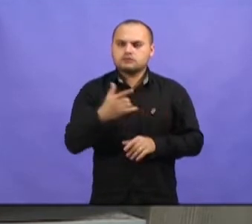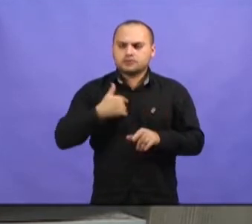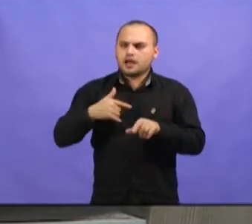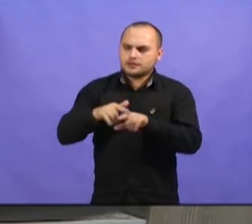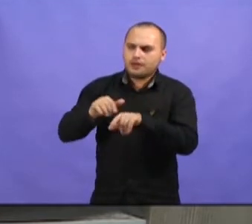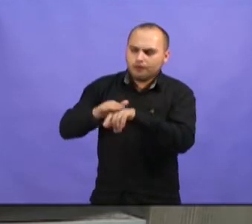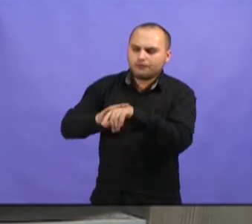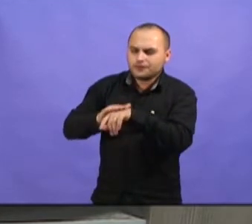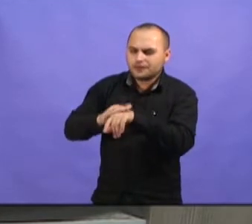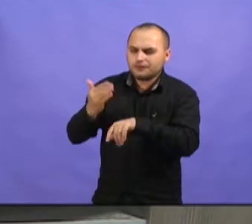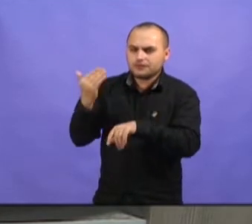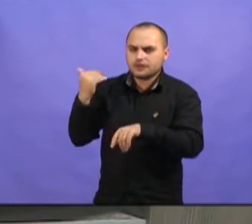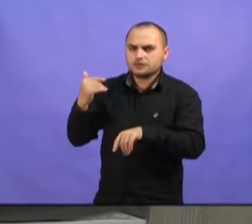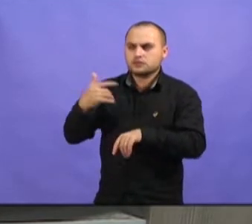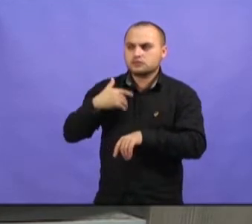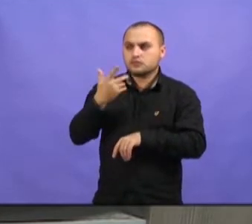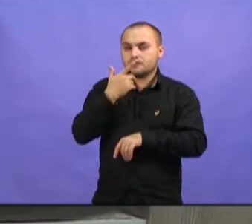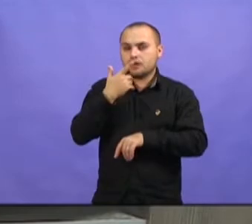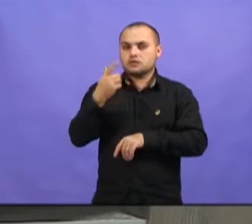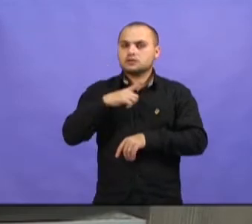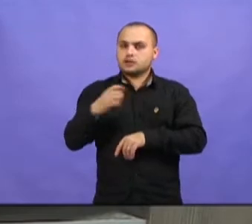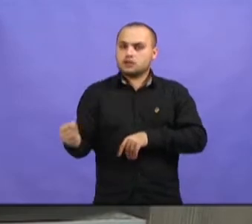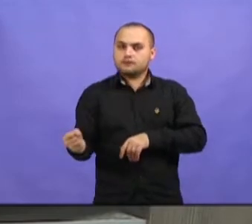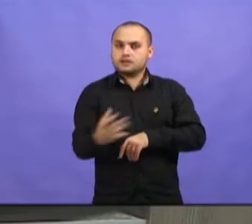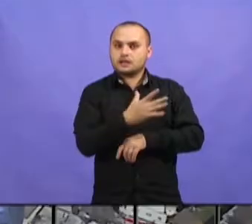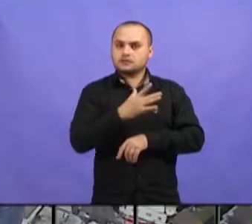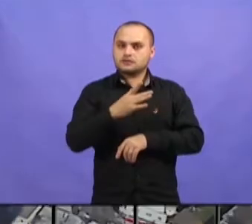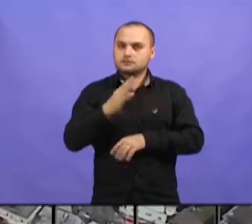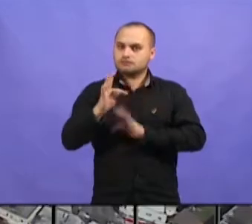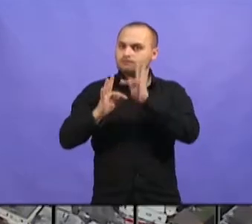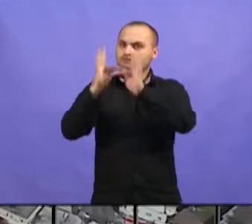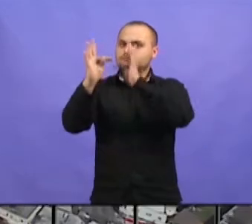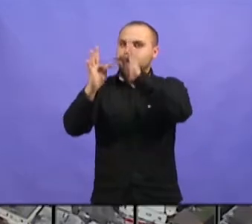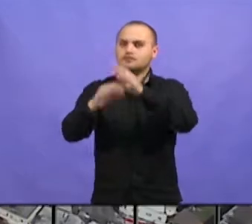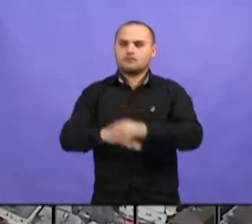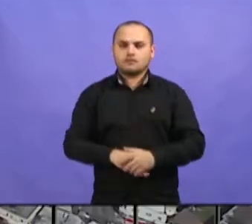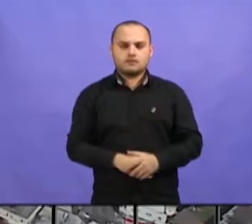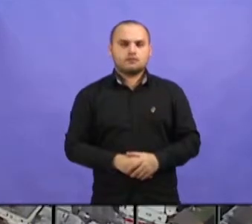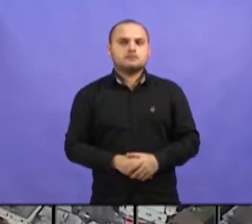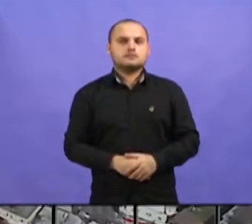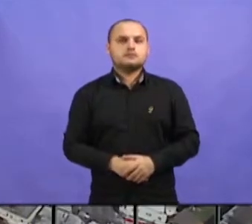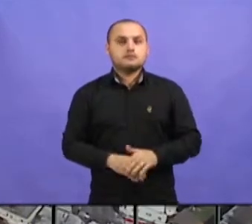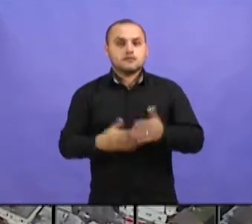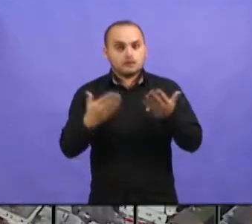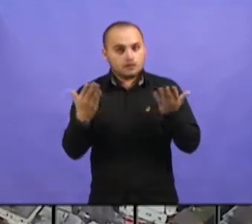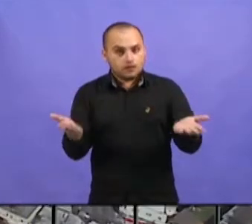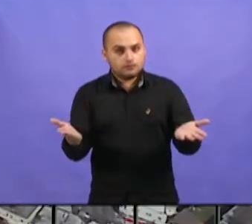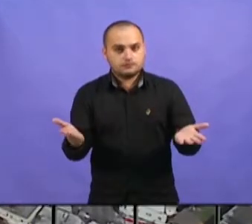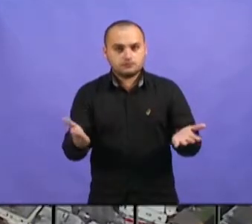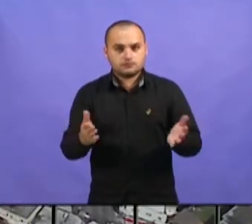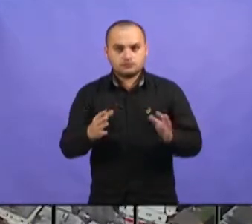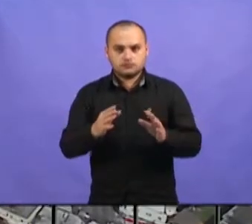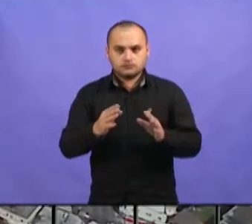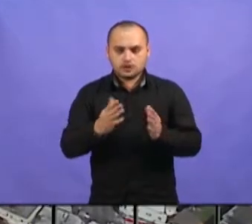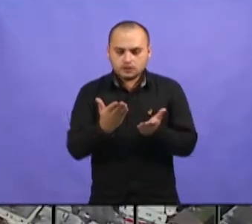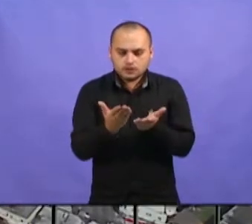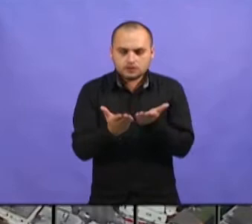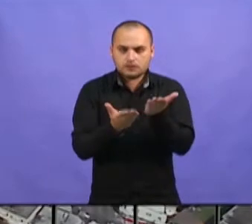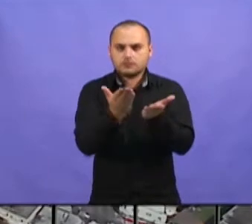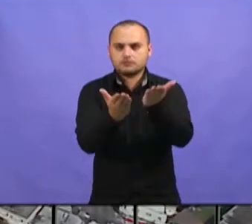de novidades tecnológicas que vão... Eu pensei muito na prevenção. O tratamento de ponta, ele vai ser